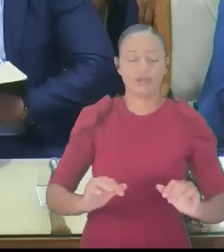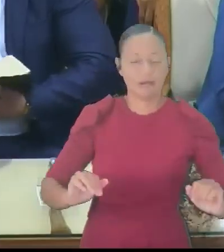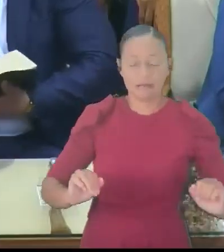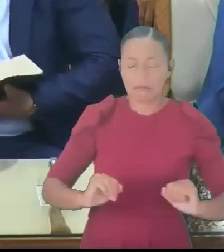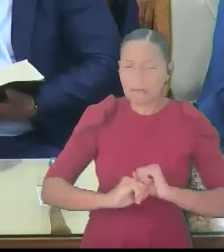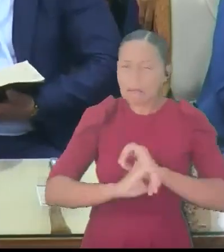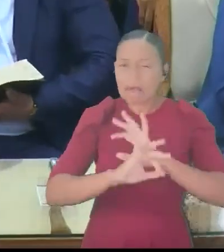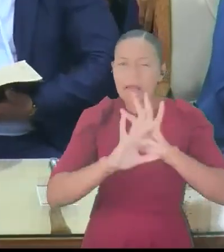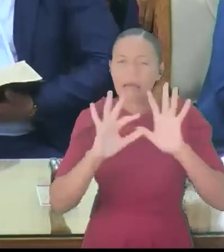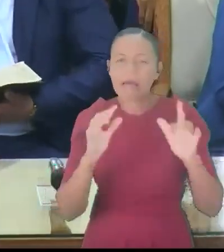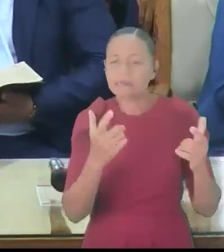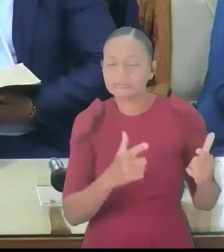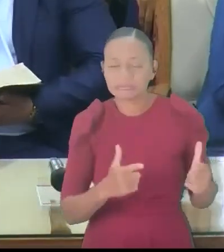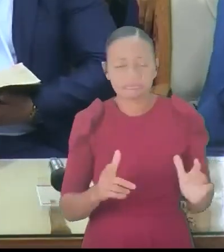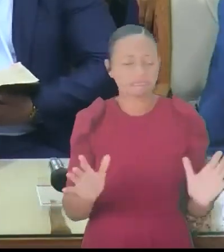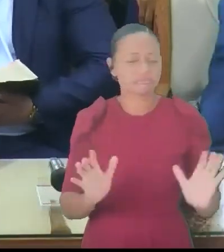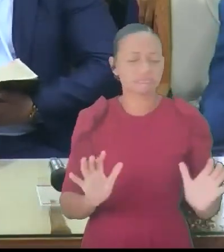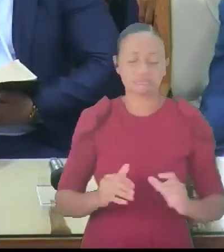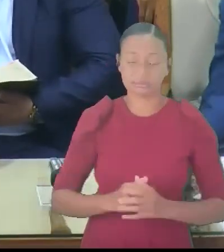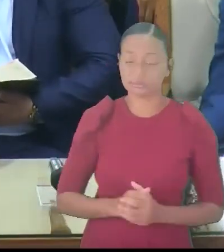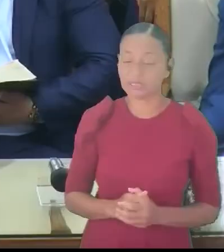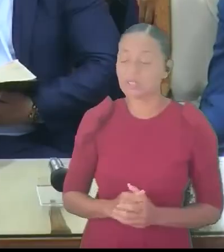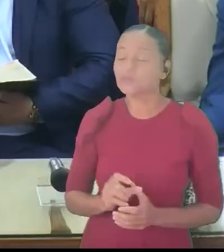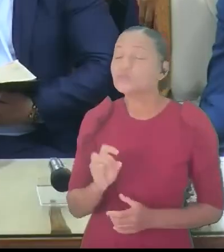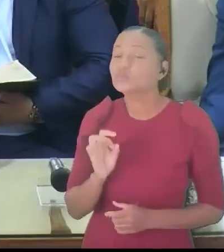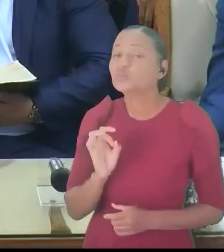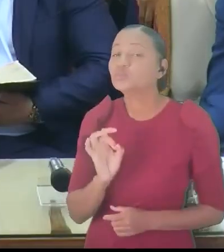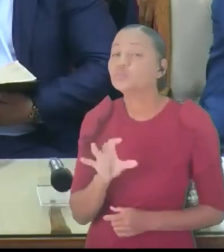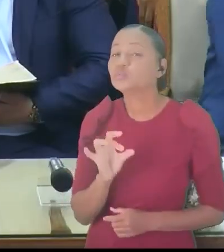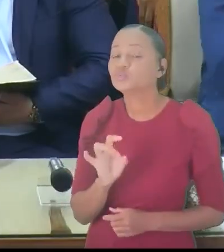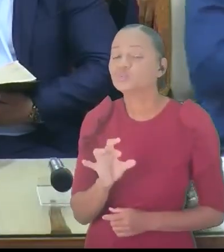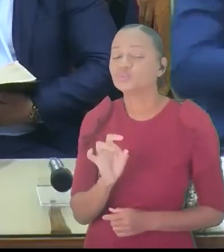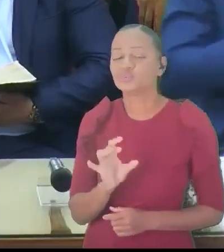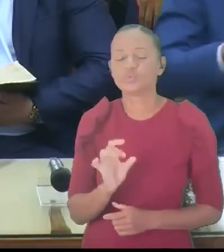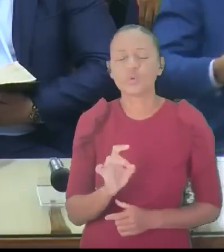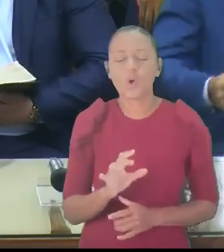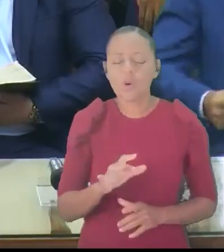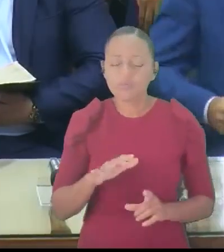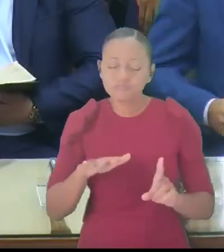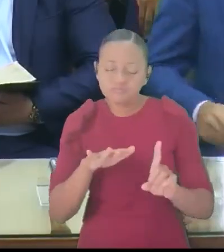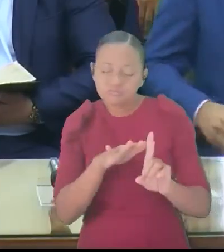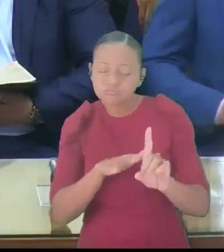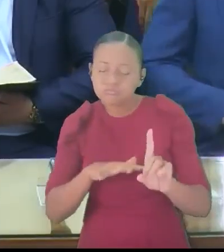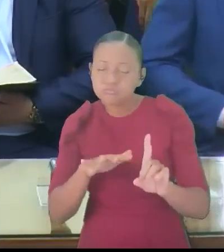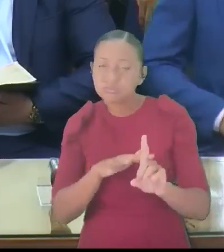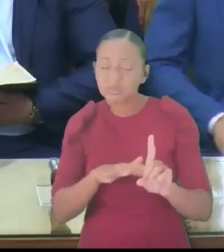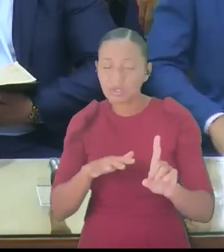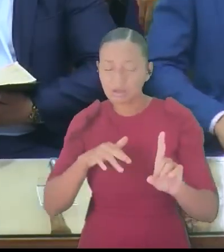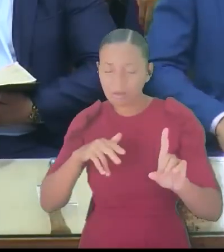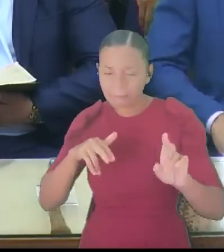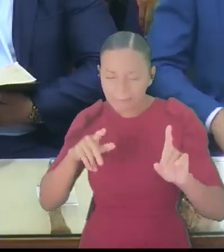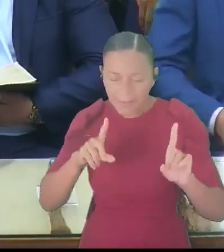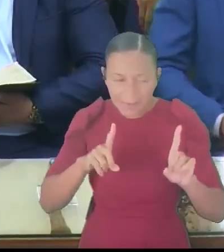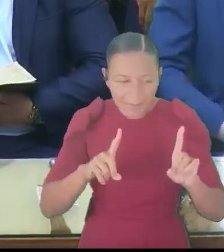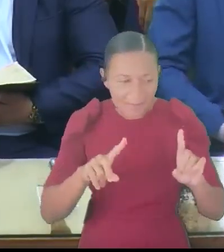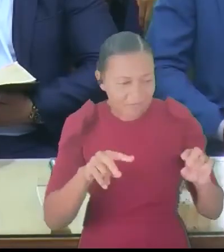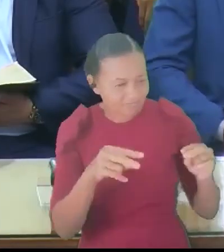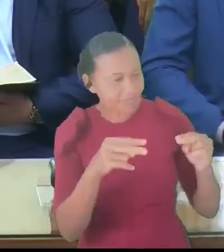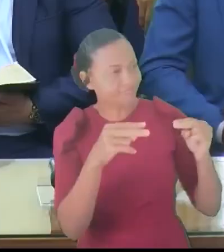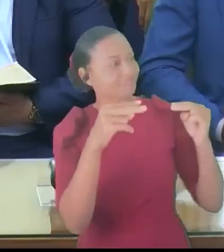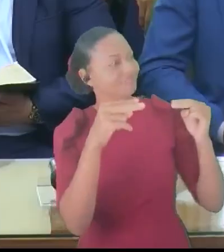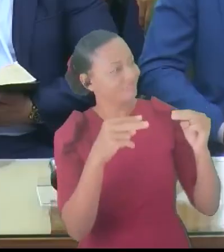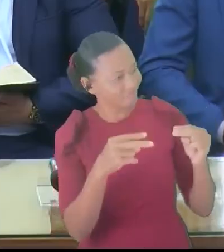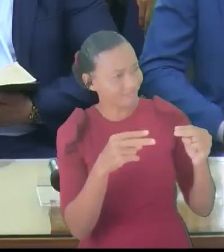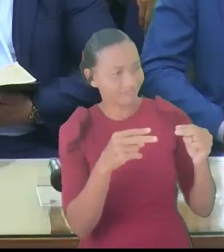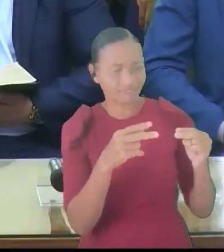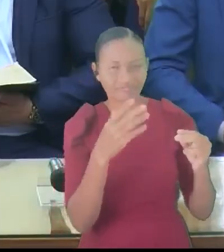totalmente clara, lúcida. Era apenas uma sombra. Quando você se depara com a pessoa, aí você